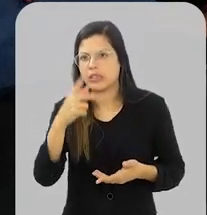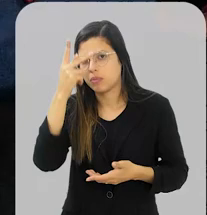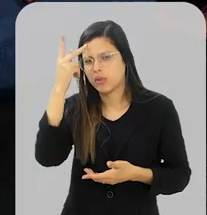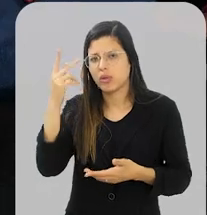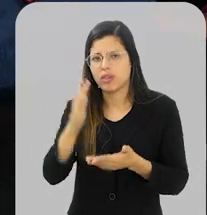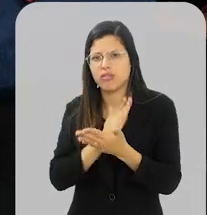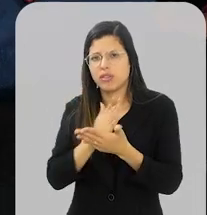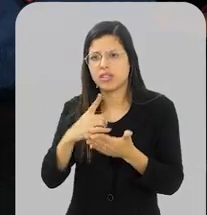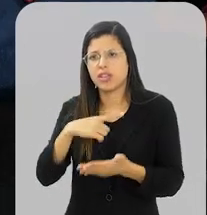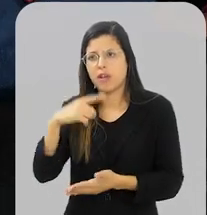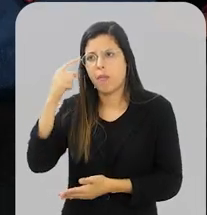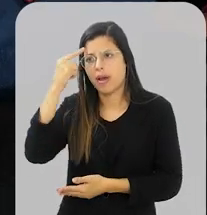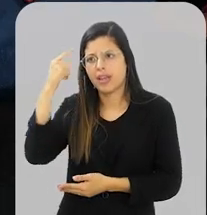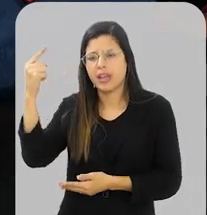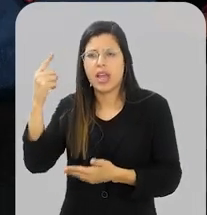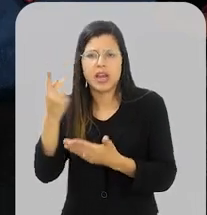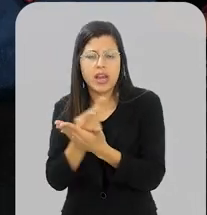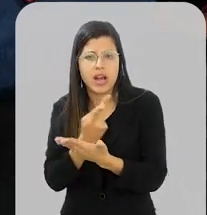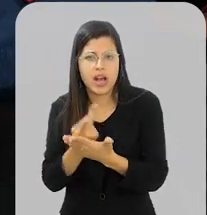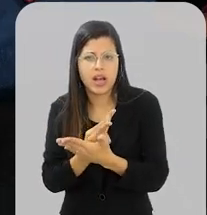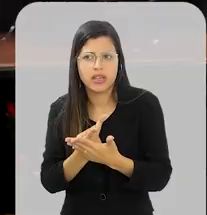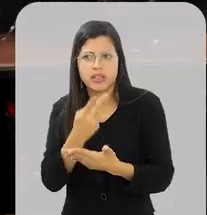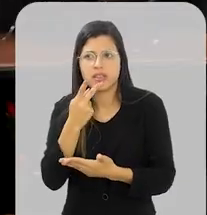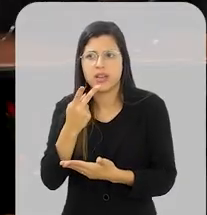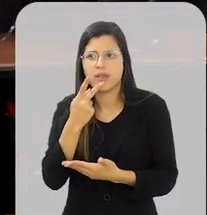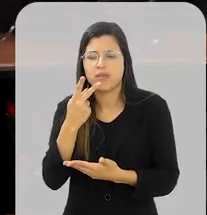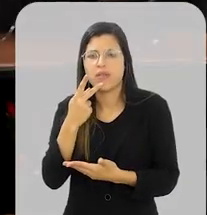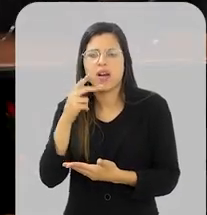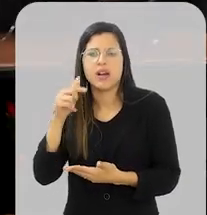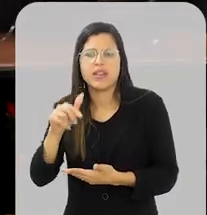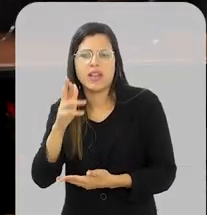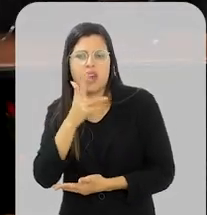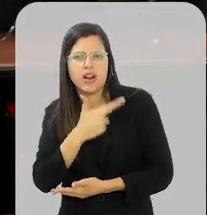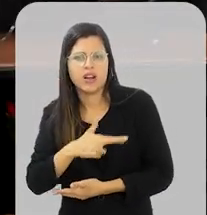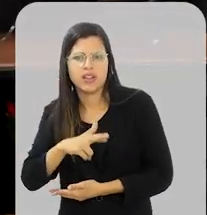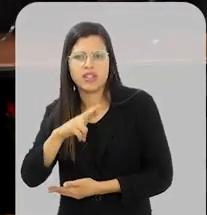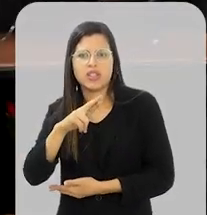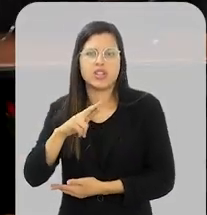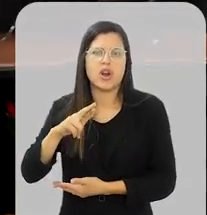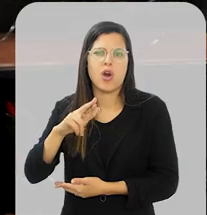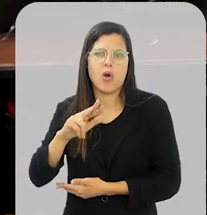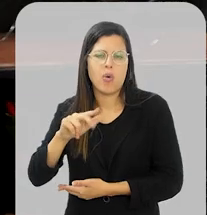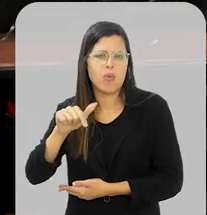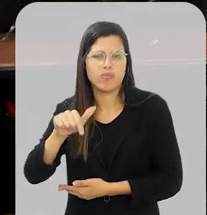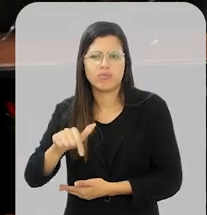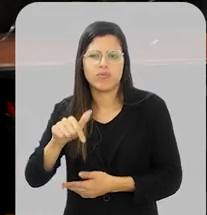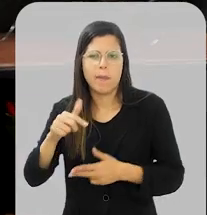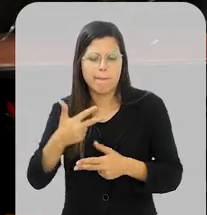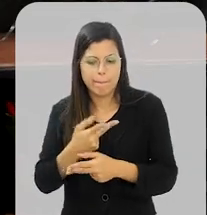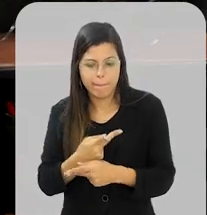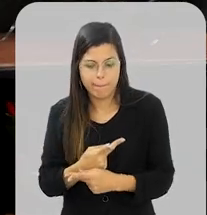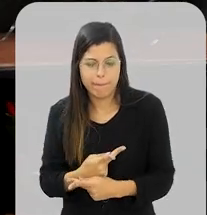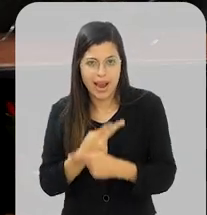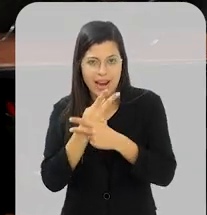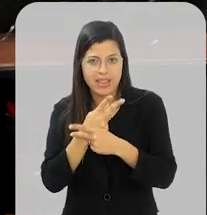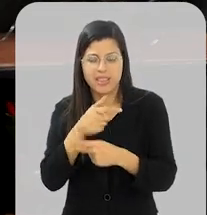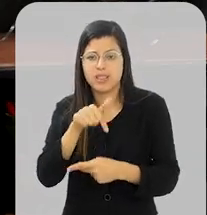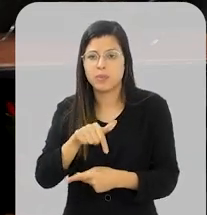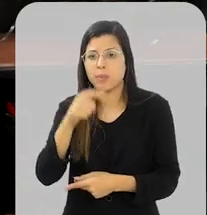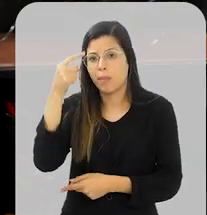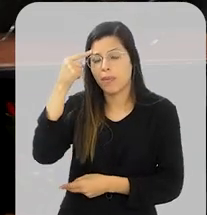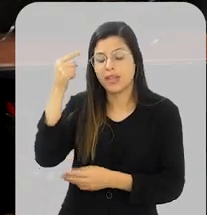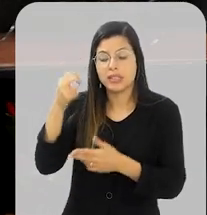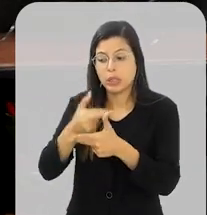ideia completamente errada. Quando você fala da religião Wicca, quando você fala do paganismo, eles pensam em